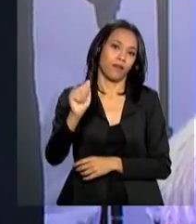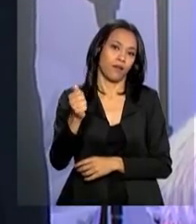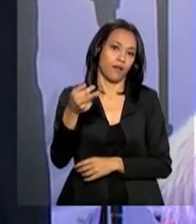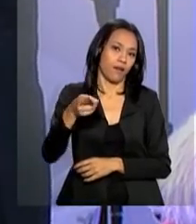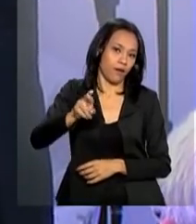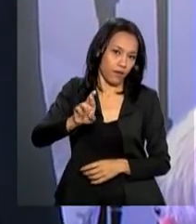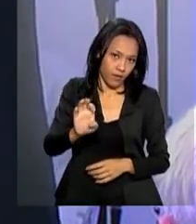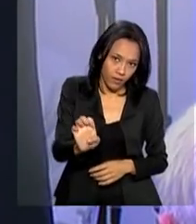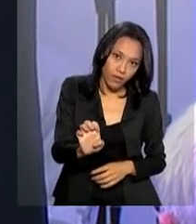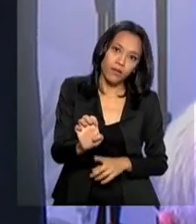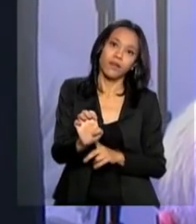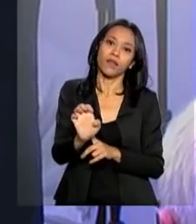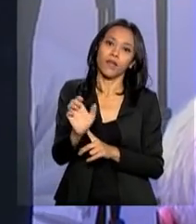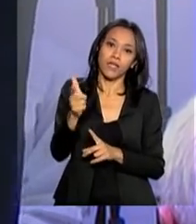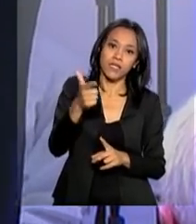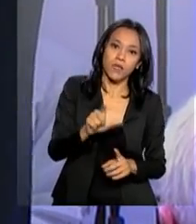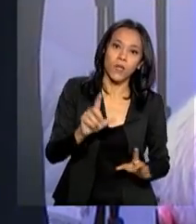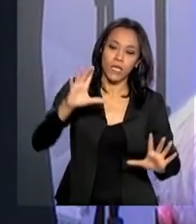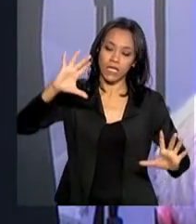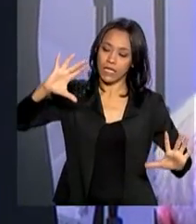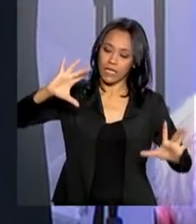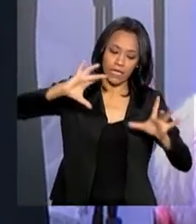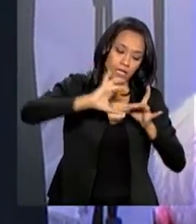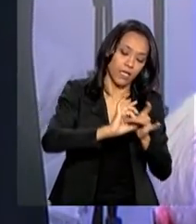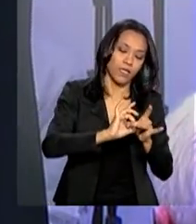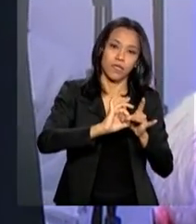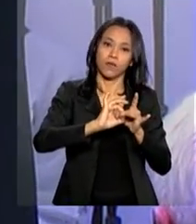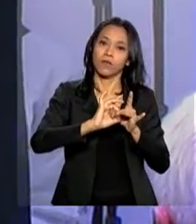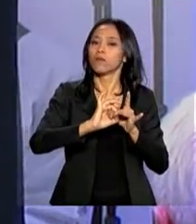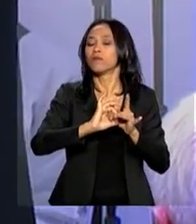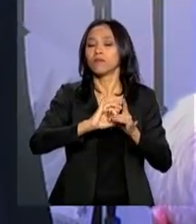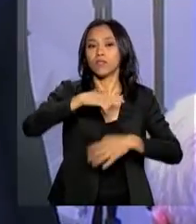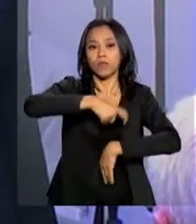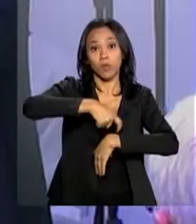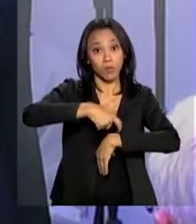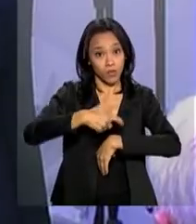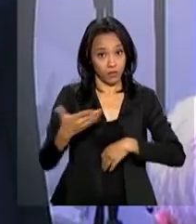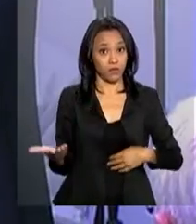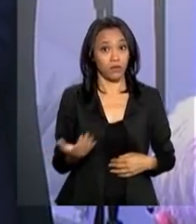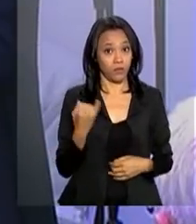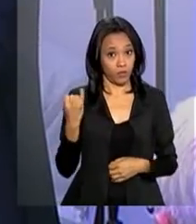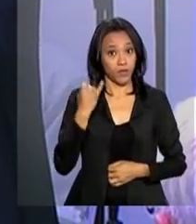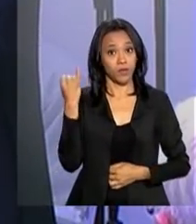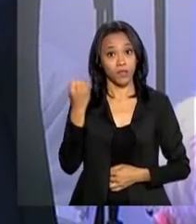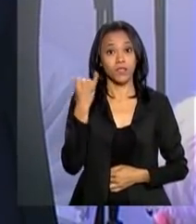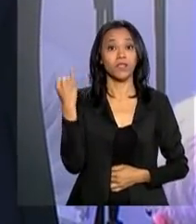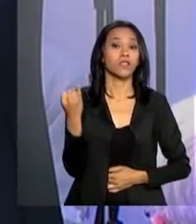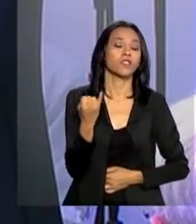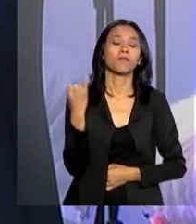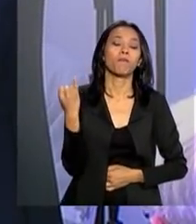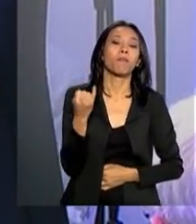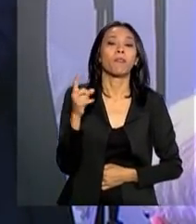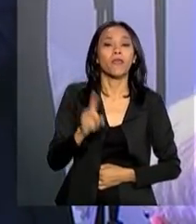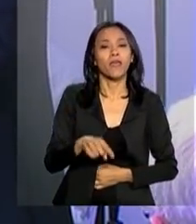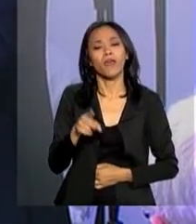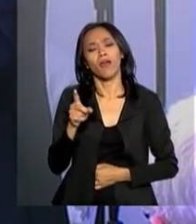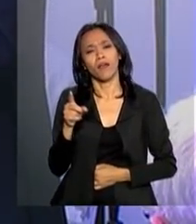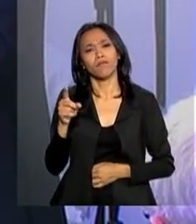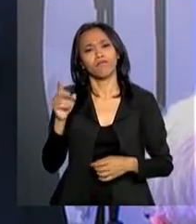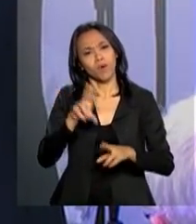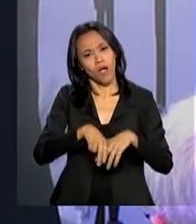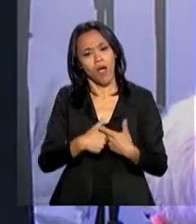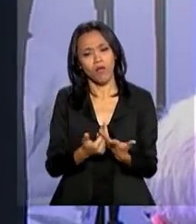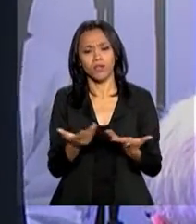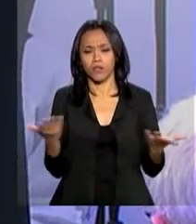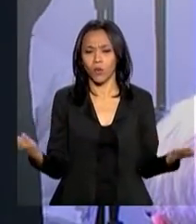Com esta religação tão importante neste momento, e que é objeto desta missa solene